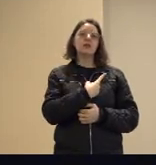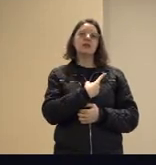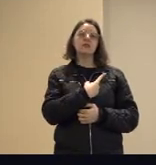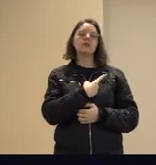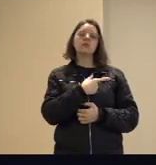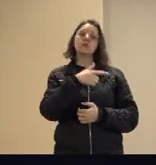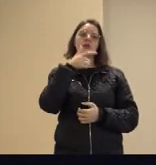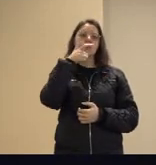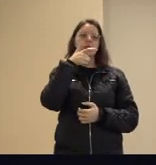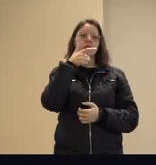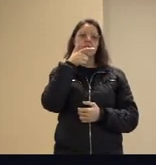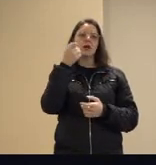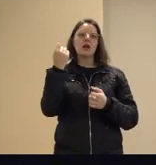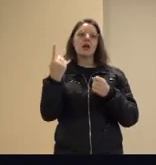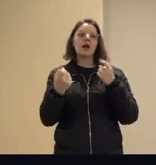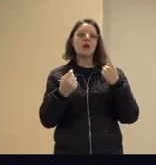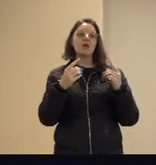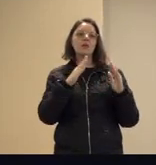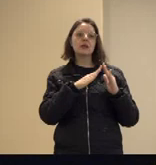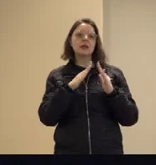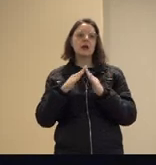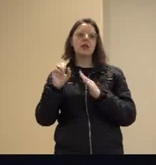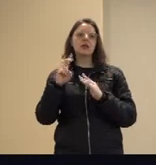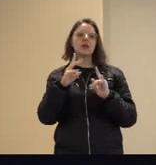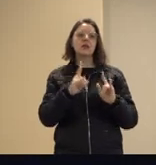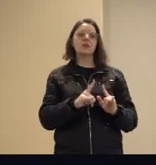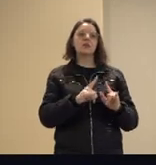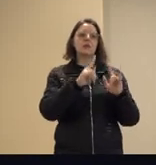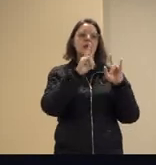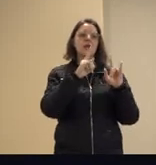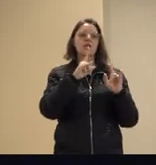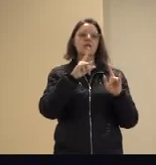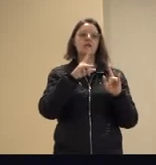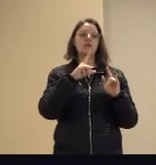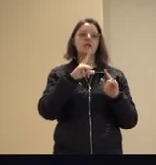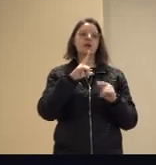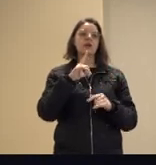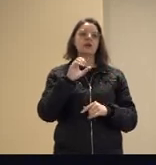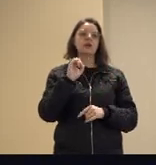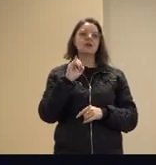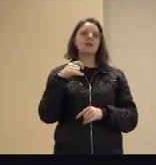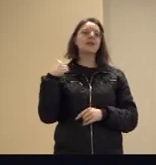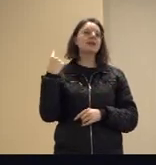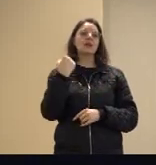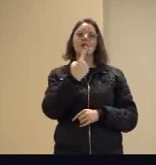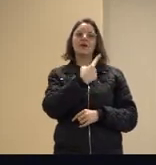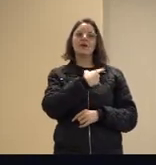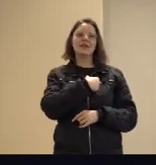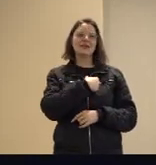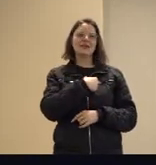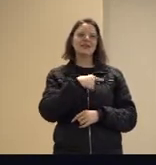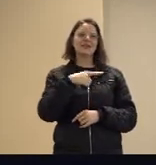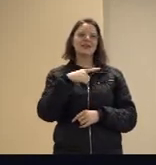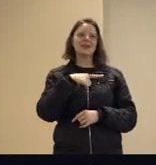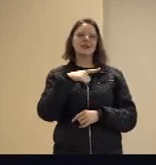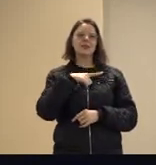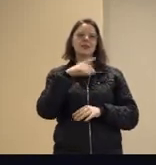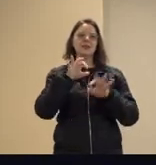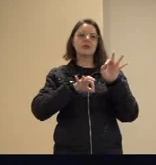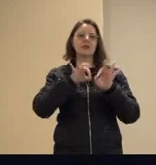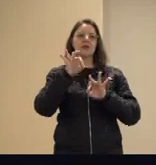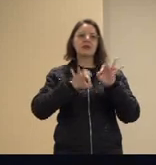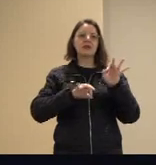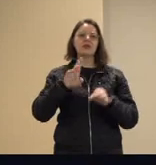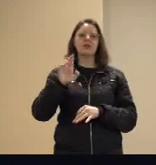algumas casas, alguns prédios onde tem crianças, põe rede, e outros espaços põe rede e tal. O que,